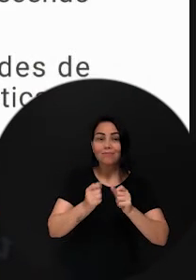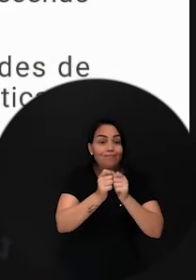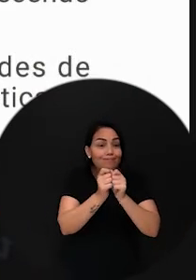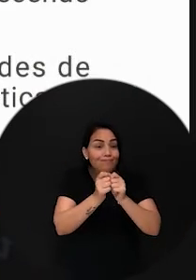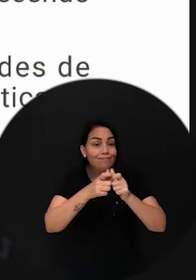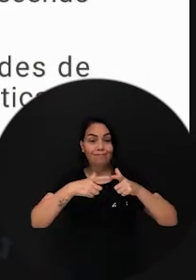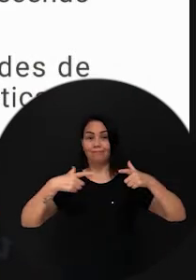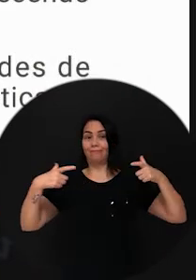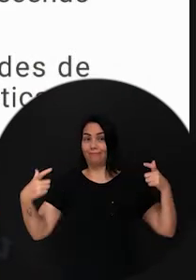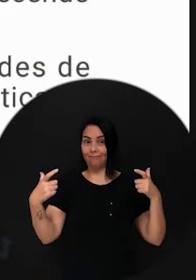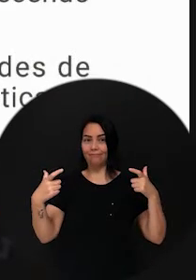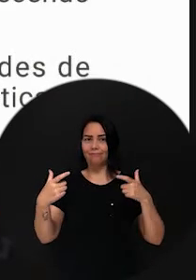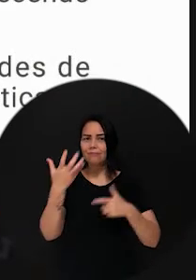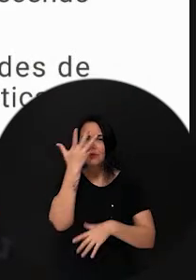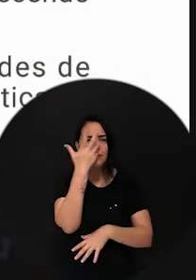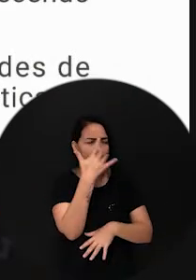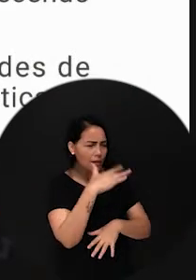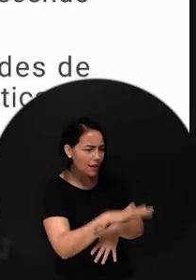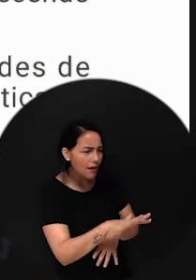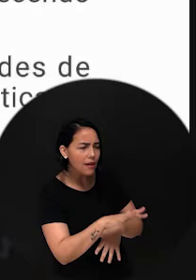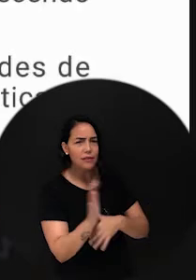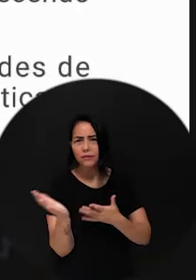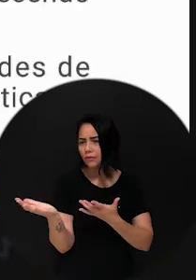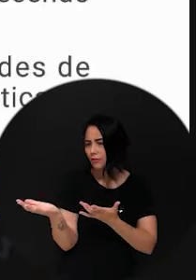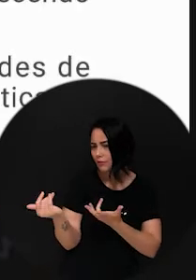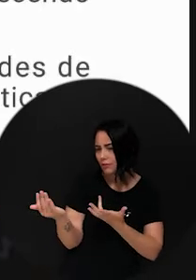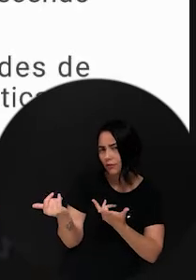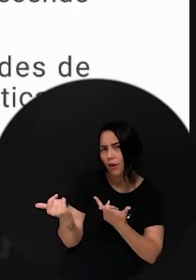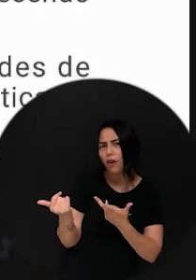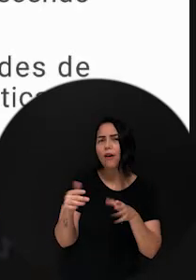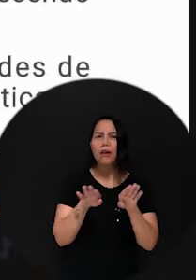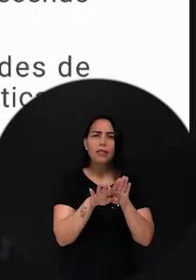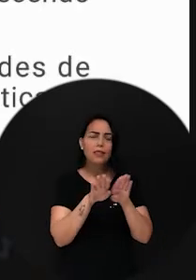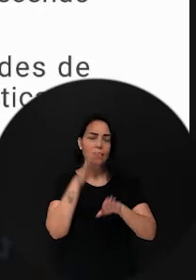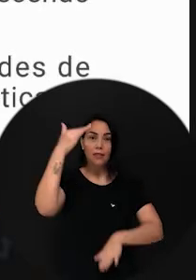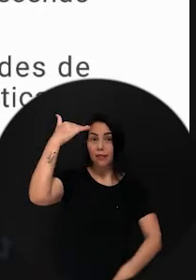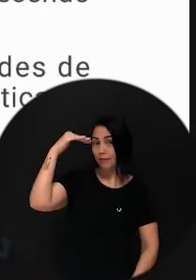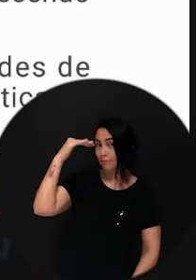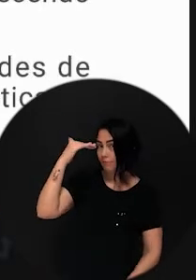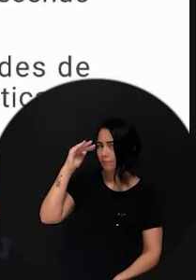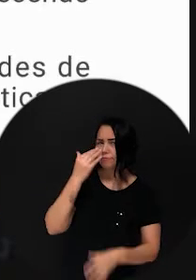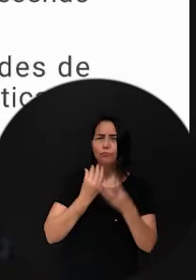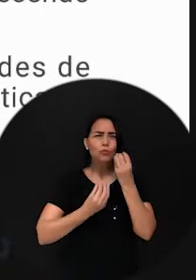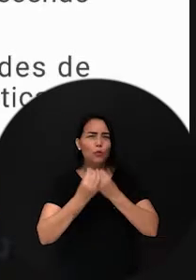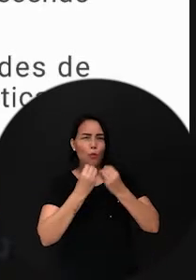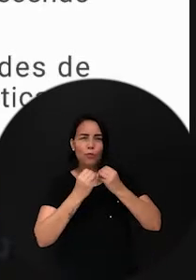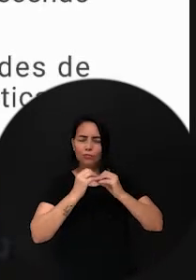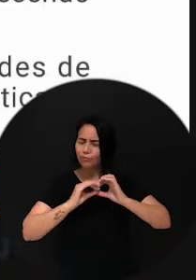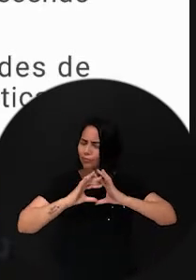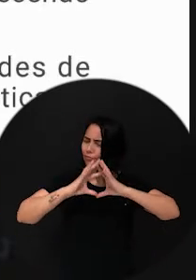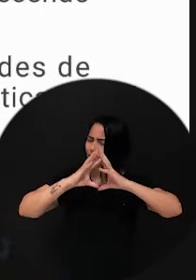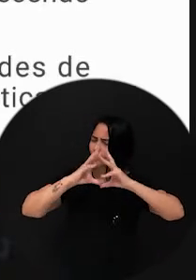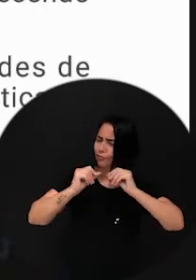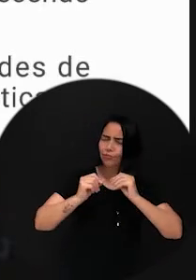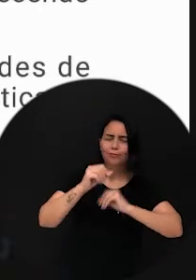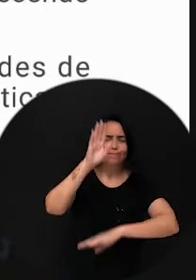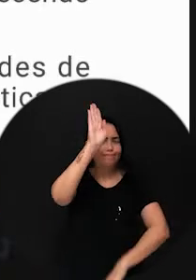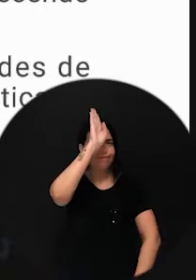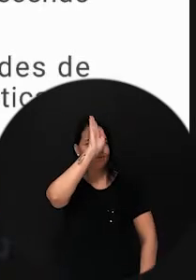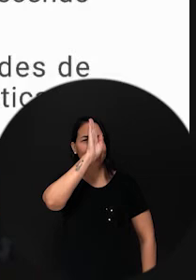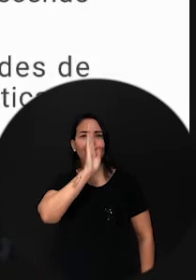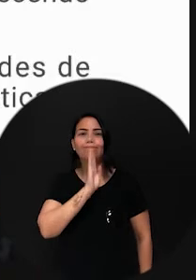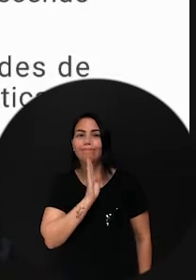ampla para crianças, jovens e adultos, de forma completamente